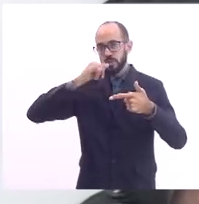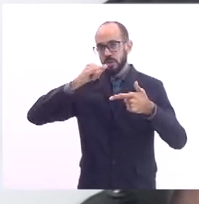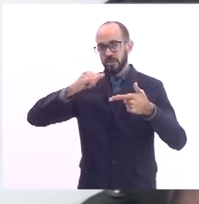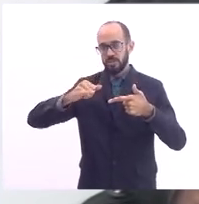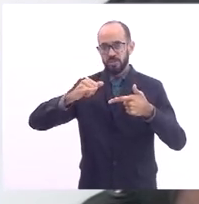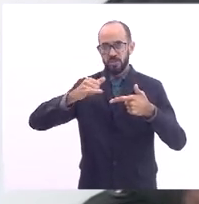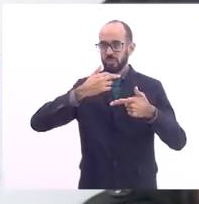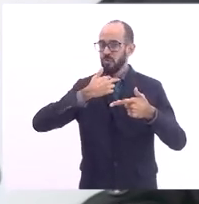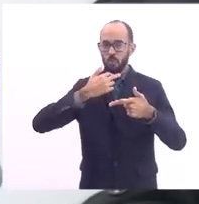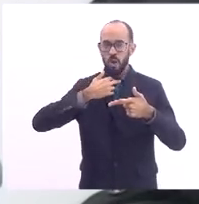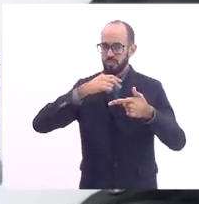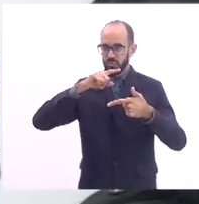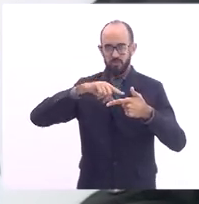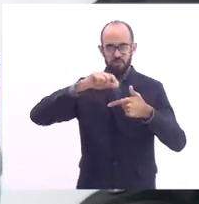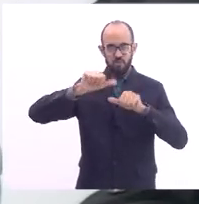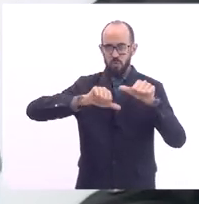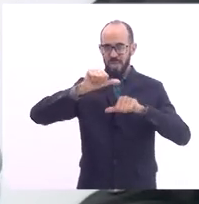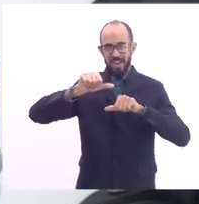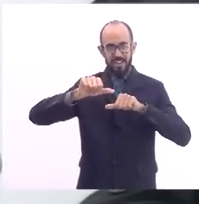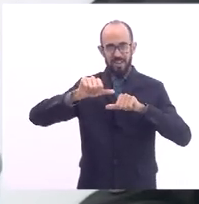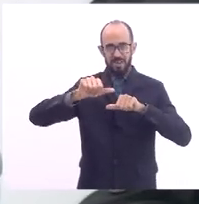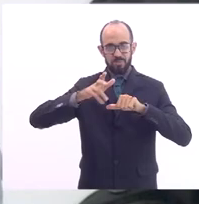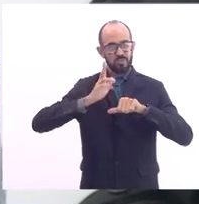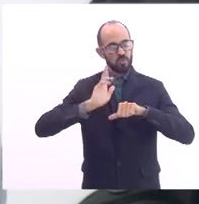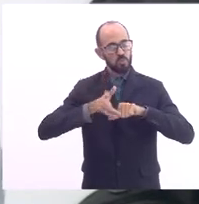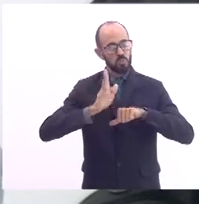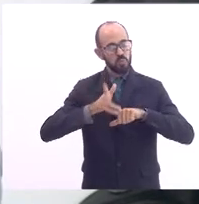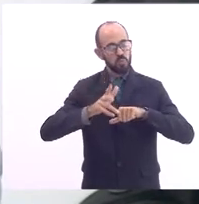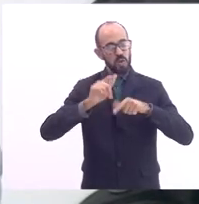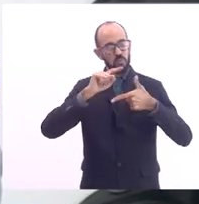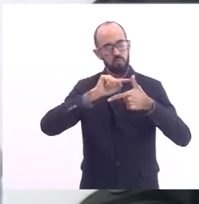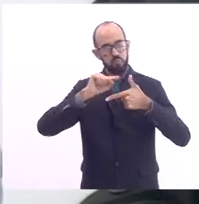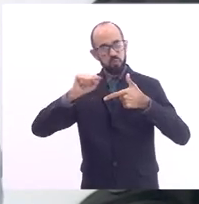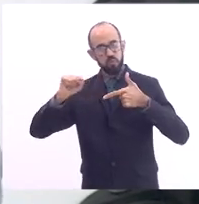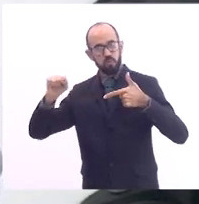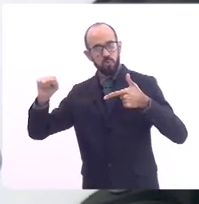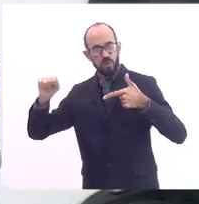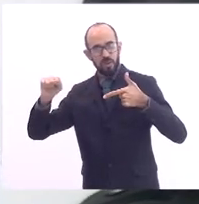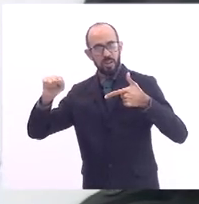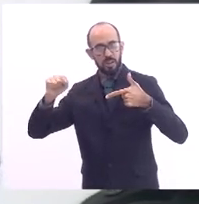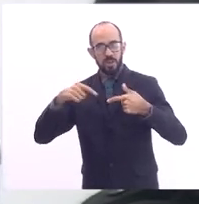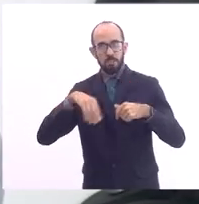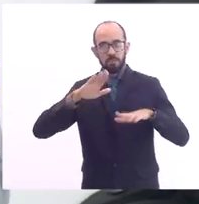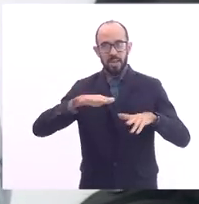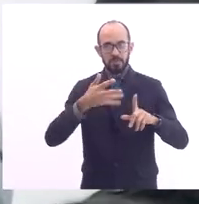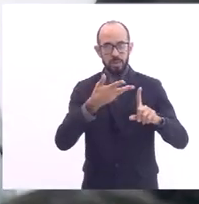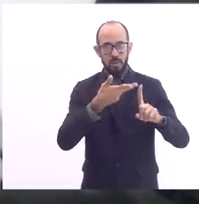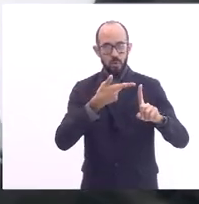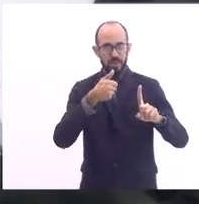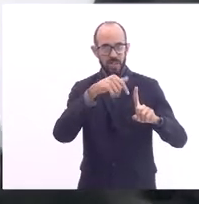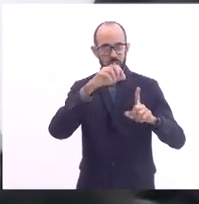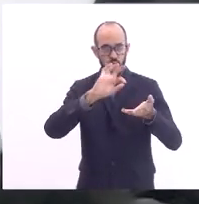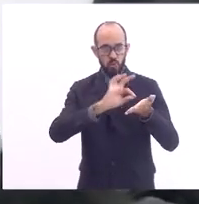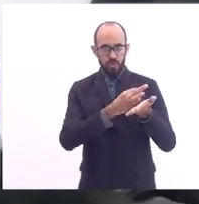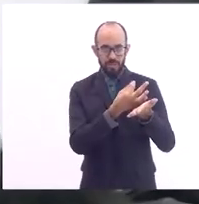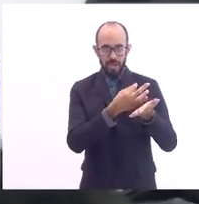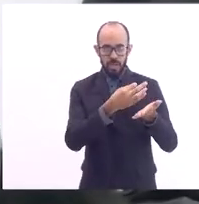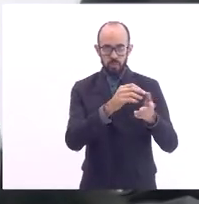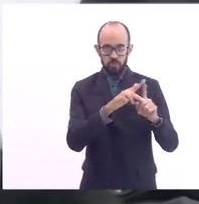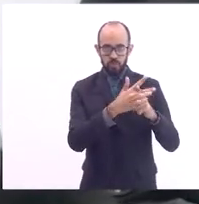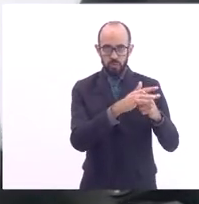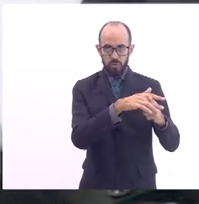nenhuma variação. E a tensão medida para efeitos de qualidade do contrato de manutenção junto à